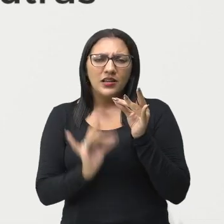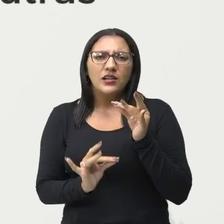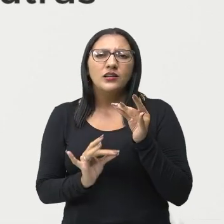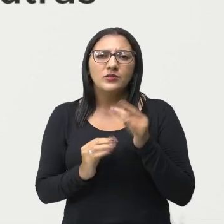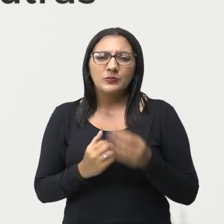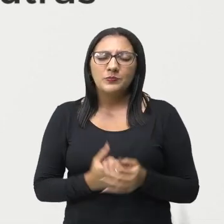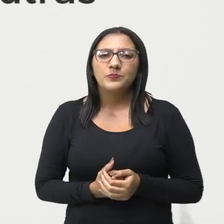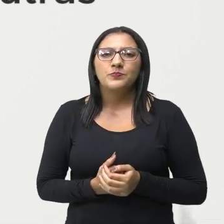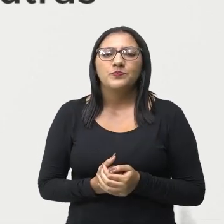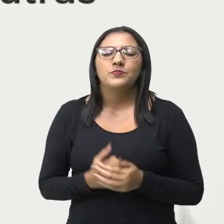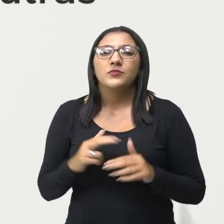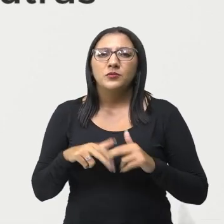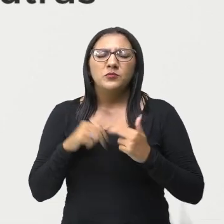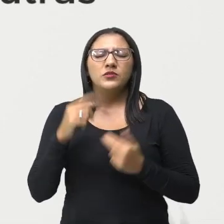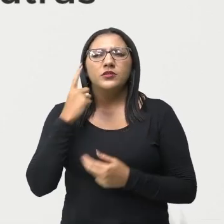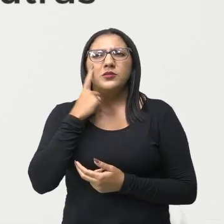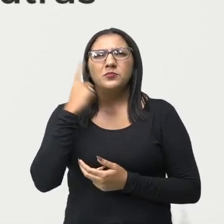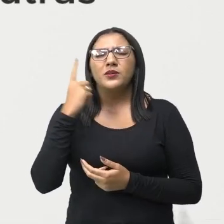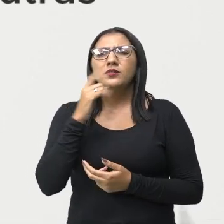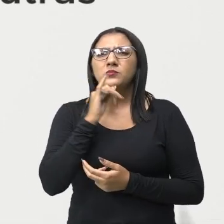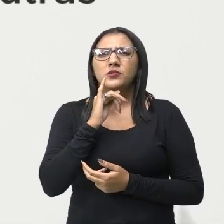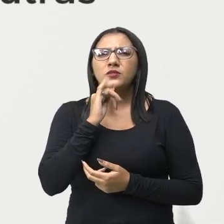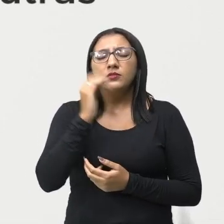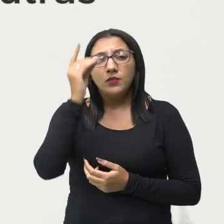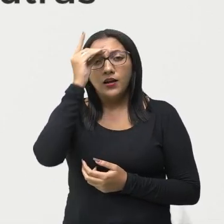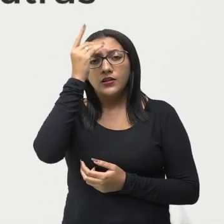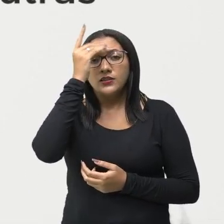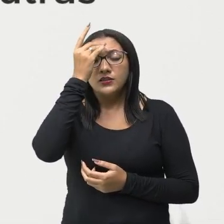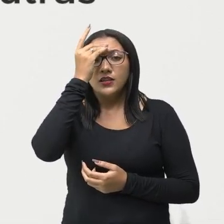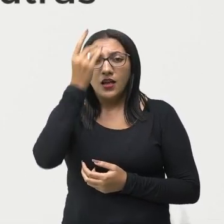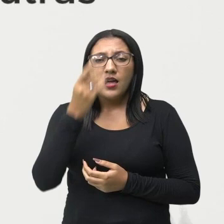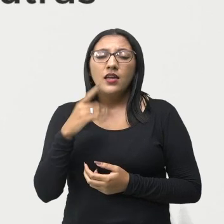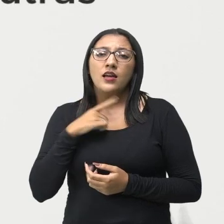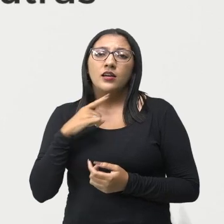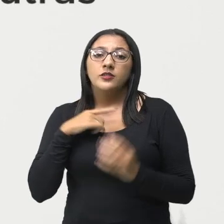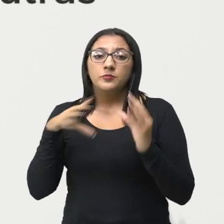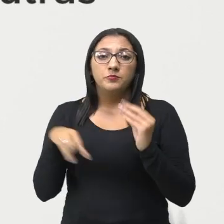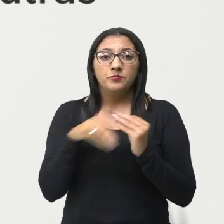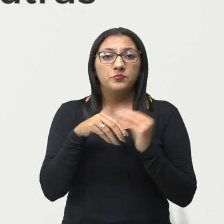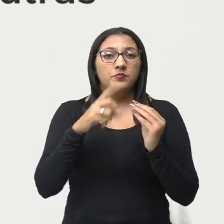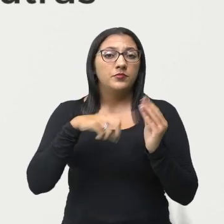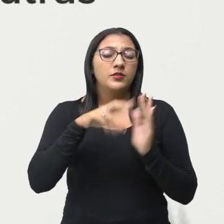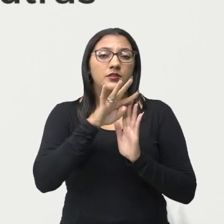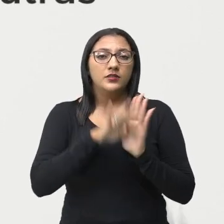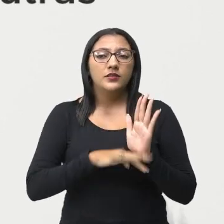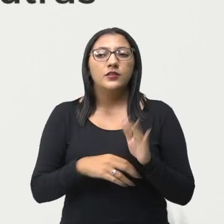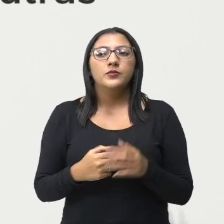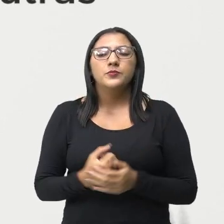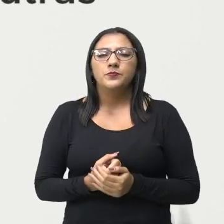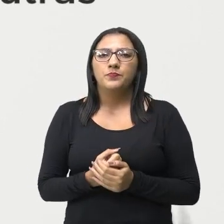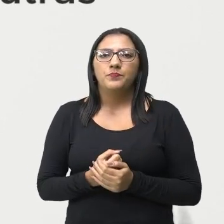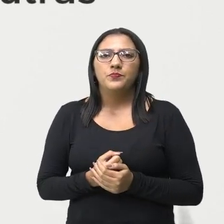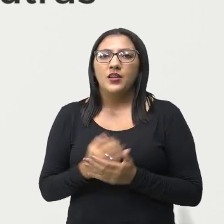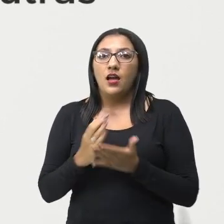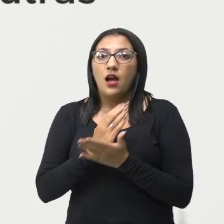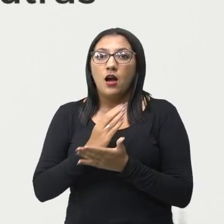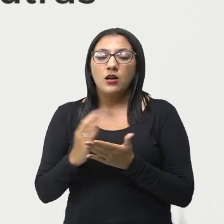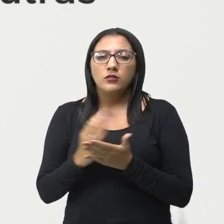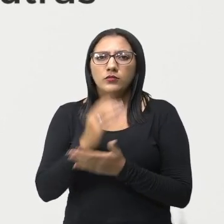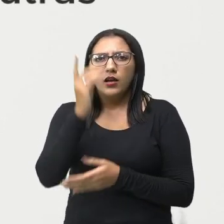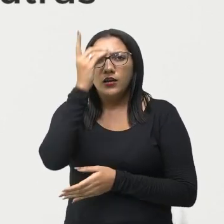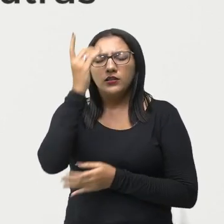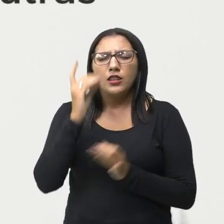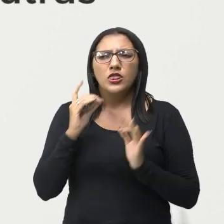Então, a gente pode entender os fios como as ideias que estarão presentes neste texto. Nem todas as